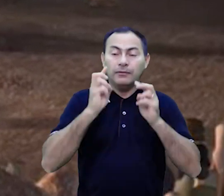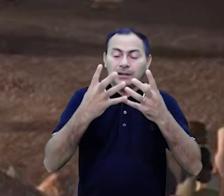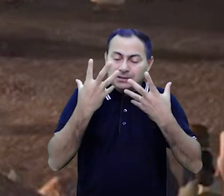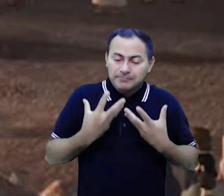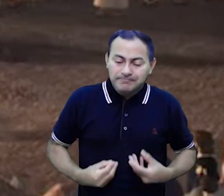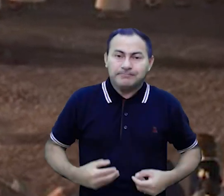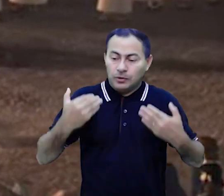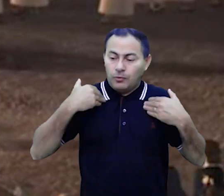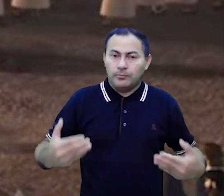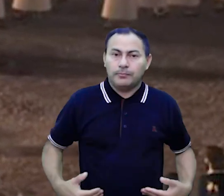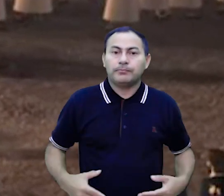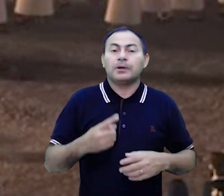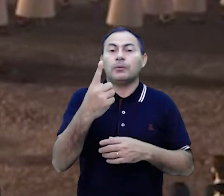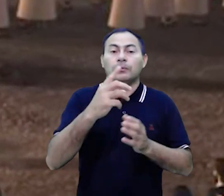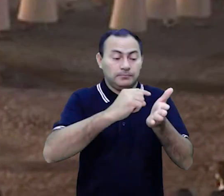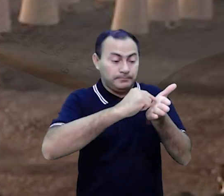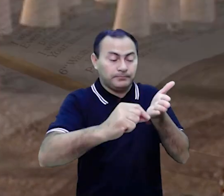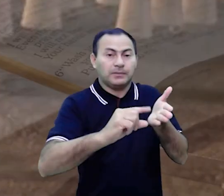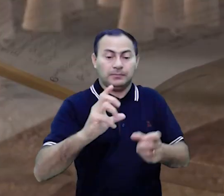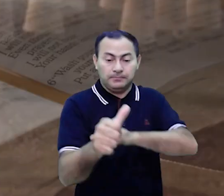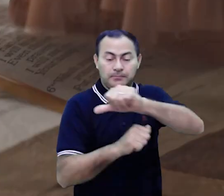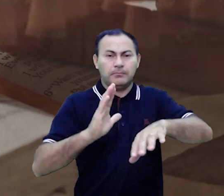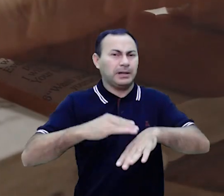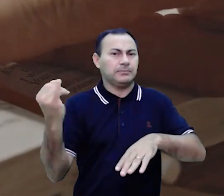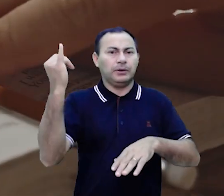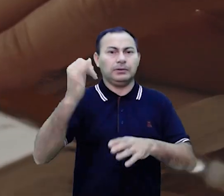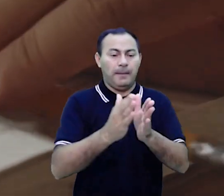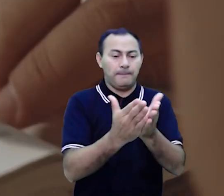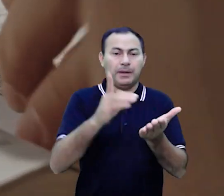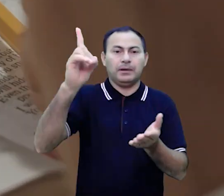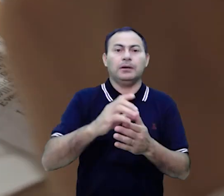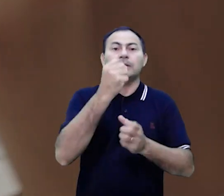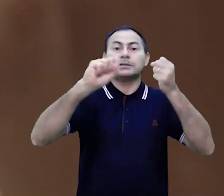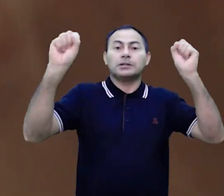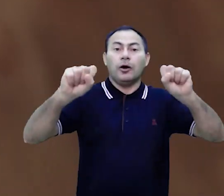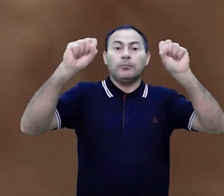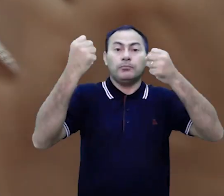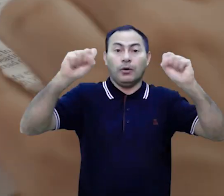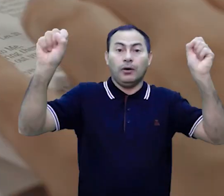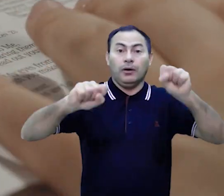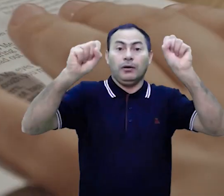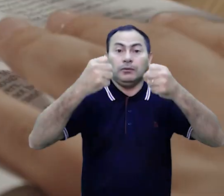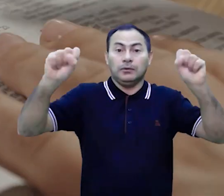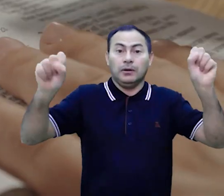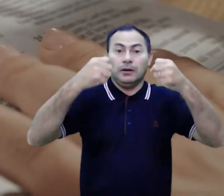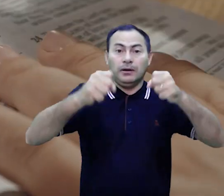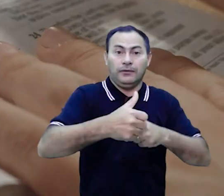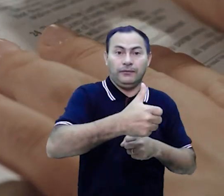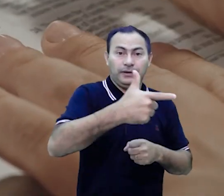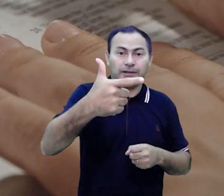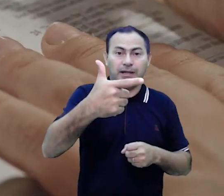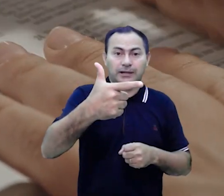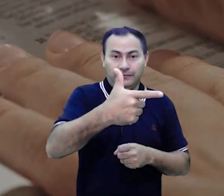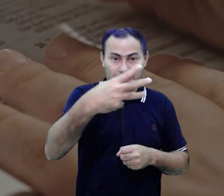estava esgotado fisicamente. Um dos versículos sobre restauração mais importantes da Bíblia é o Salmo 23 e